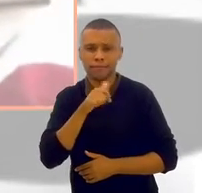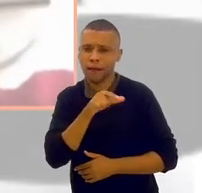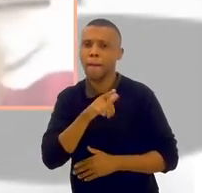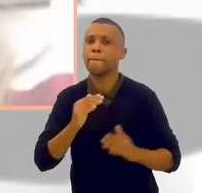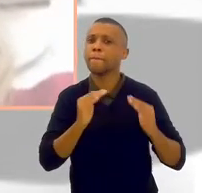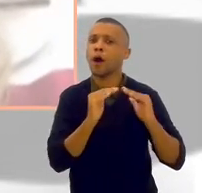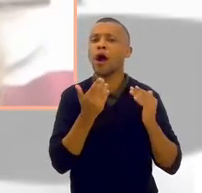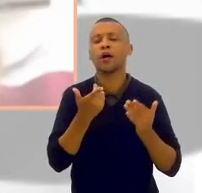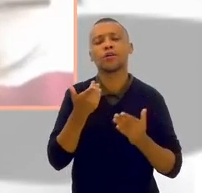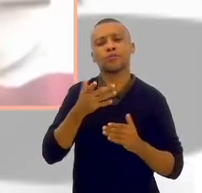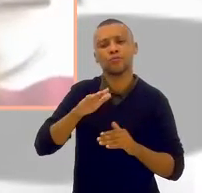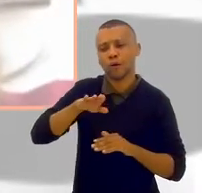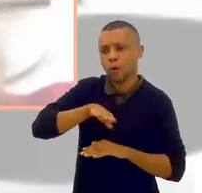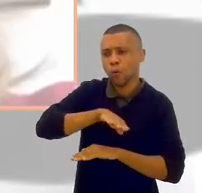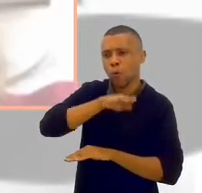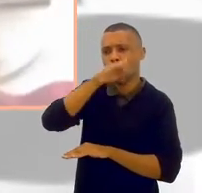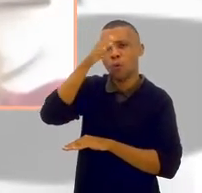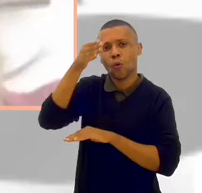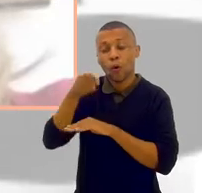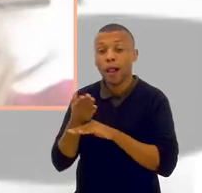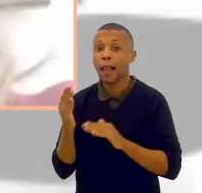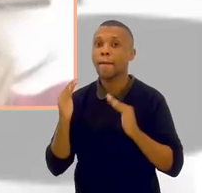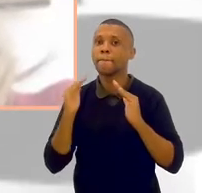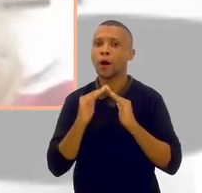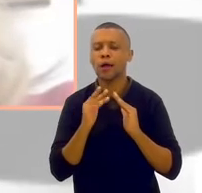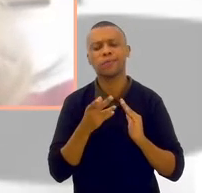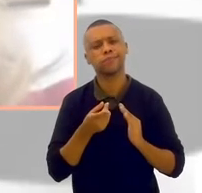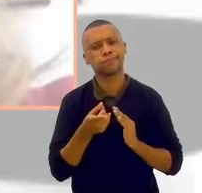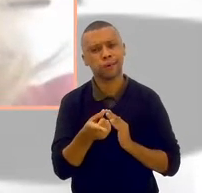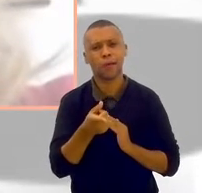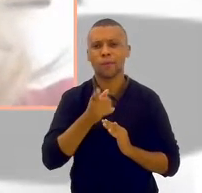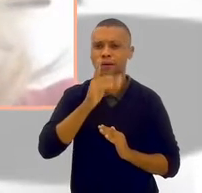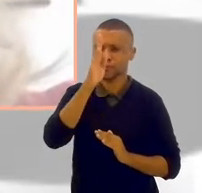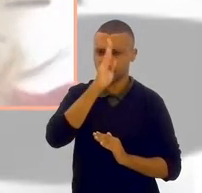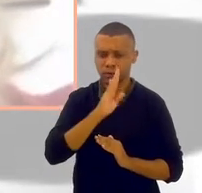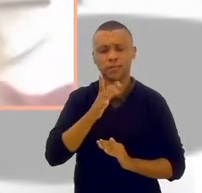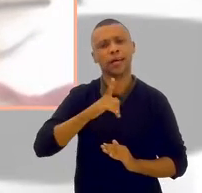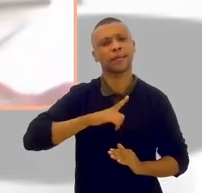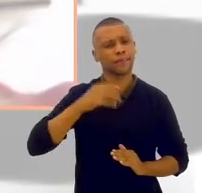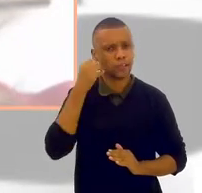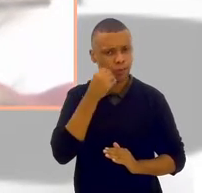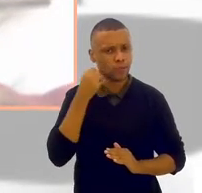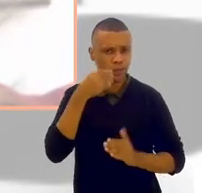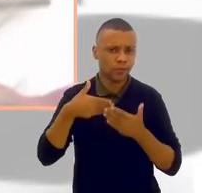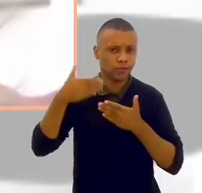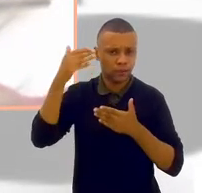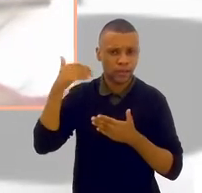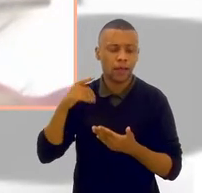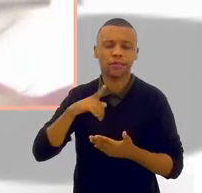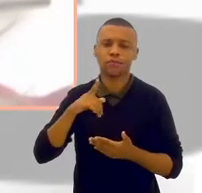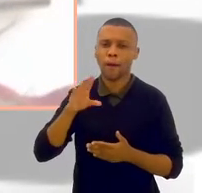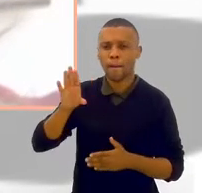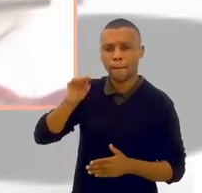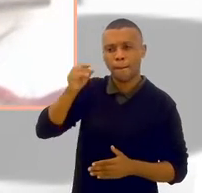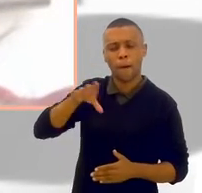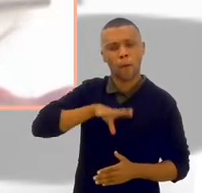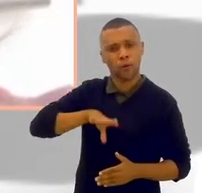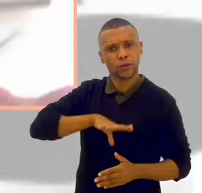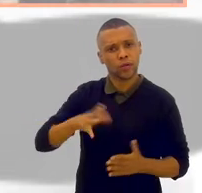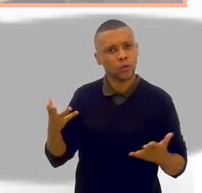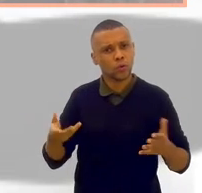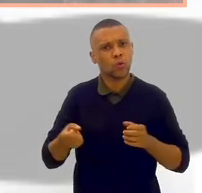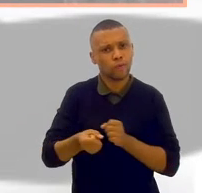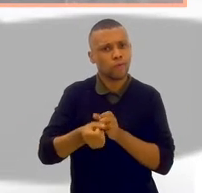pessoa também que viveu muito tempo aqui no Brasil, fala um português fluente. E temos também, tivemos reuniões com